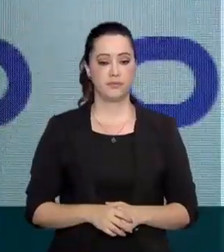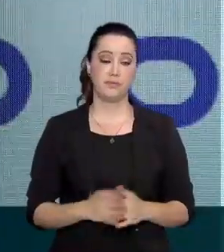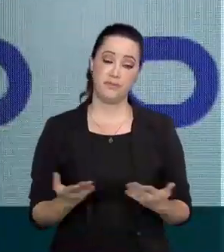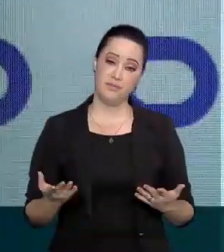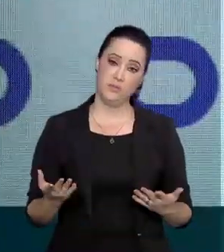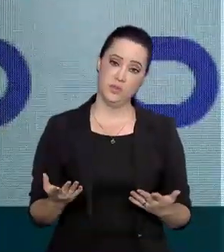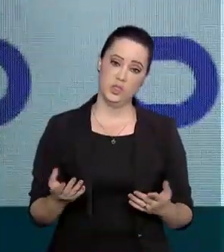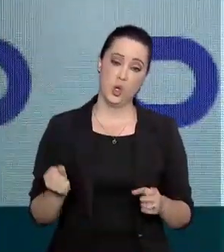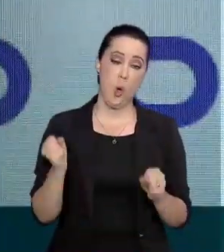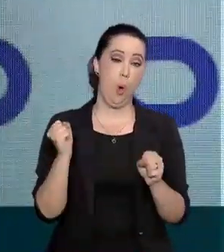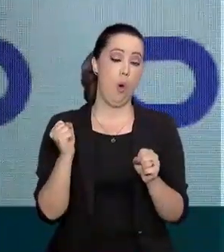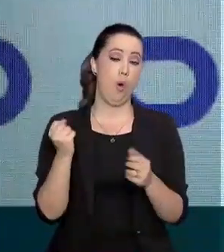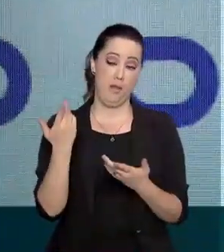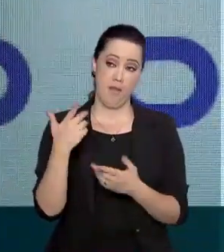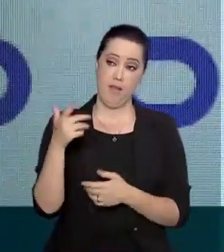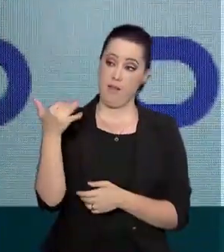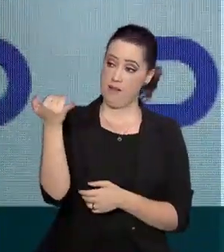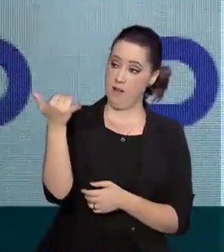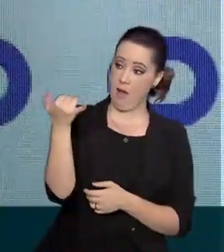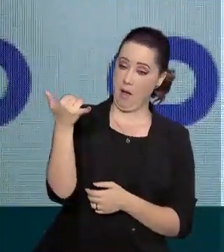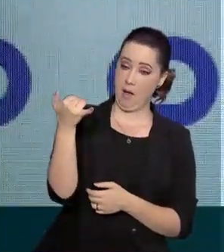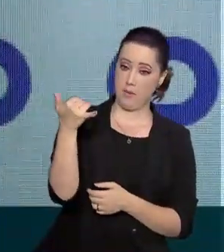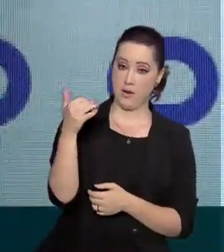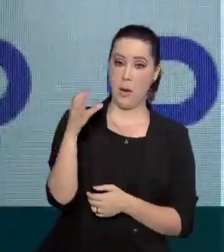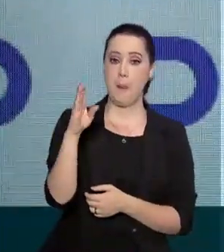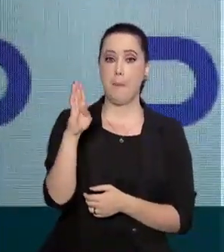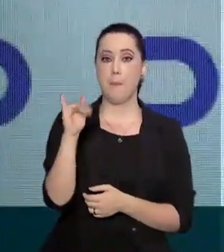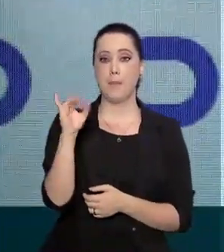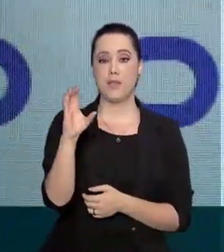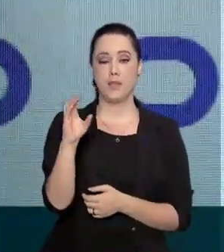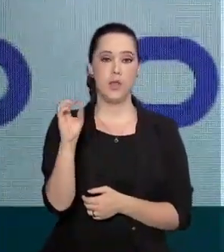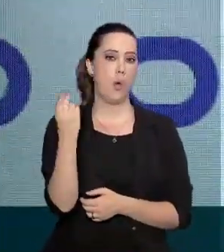Obra de uma caneta Bic ou compacto.